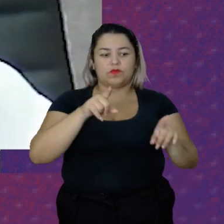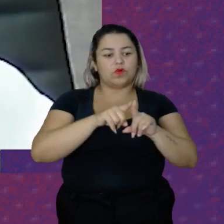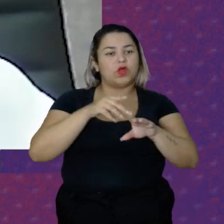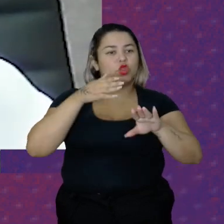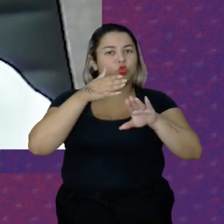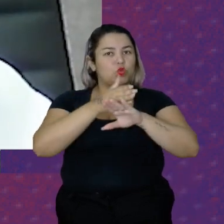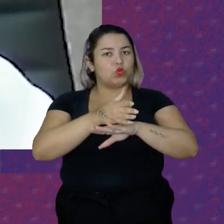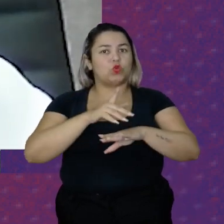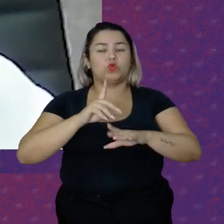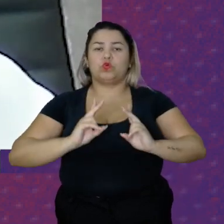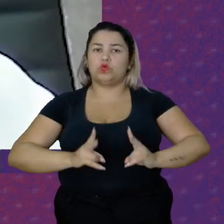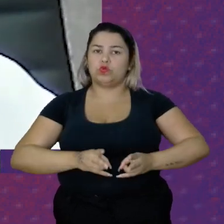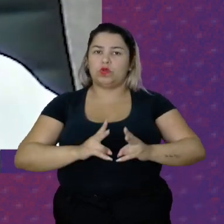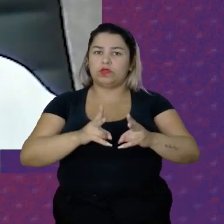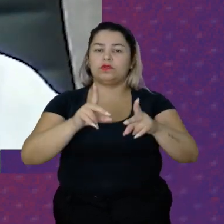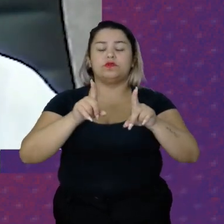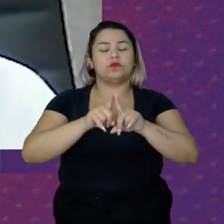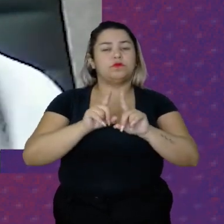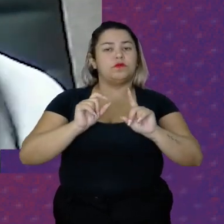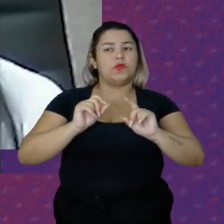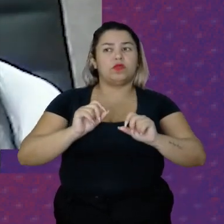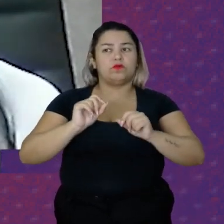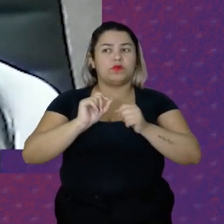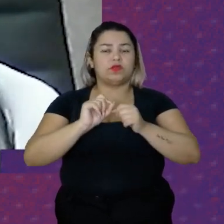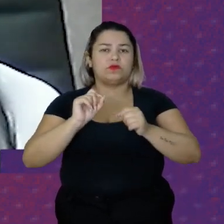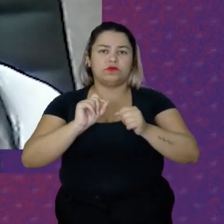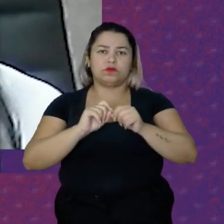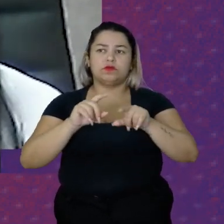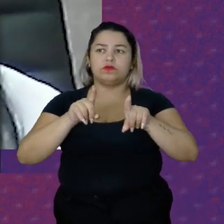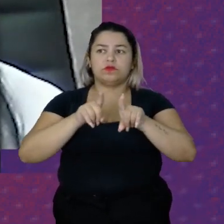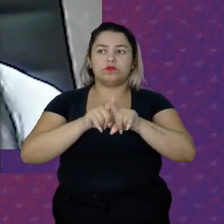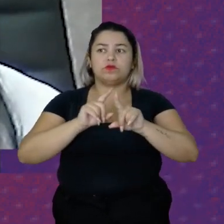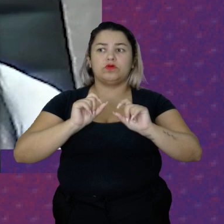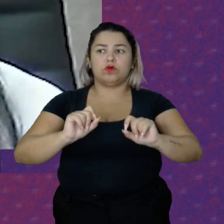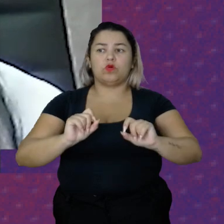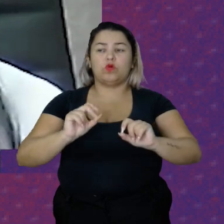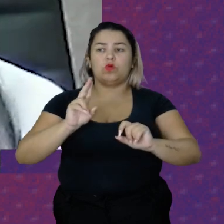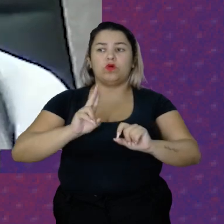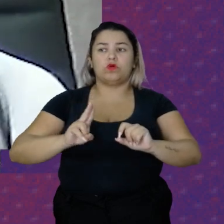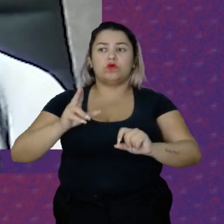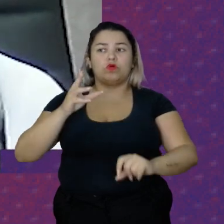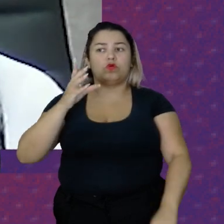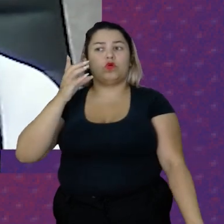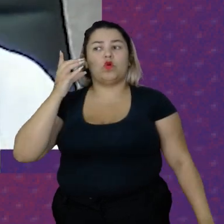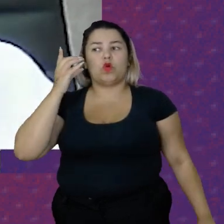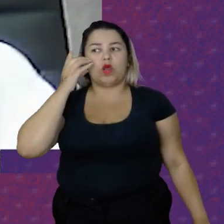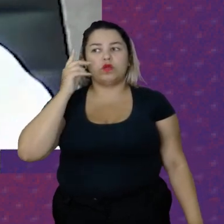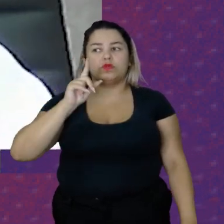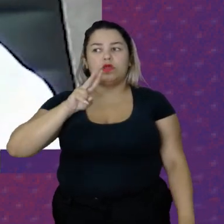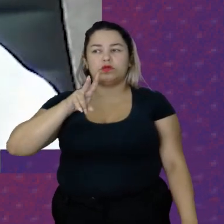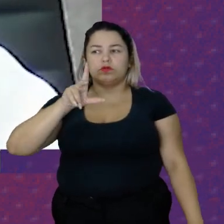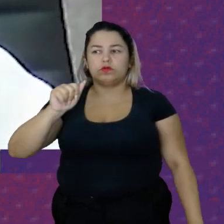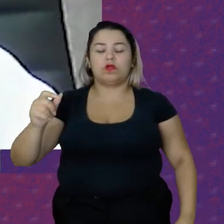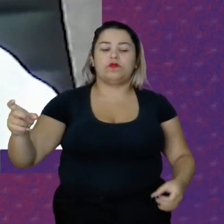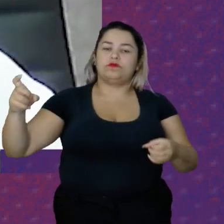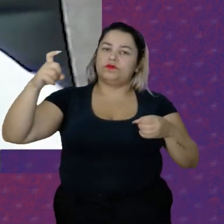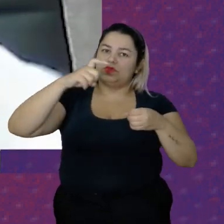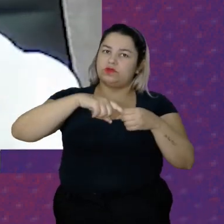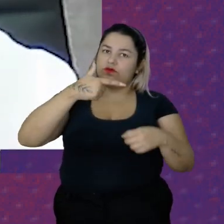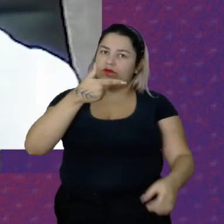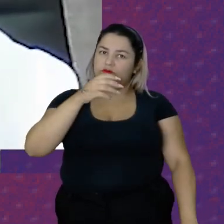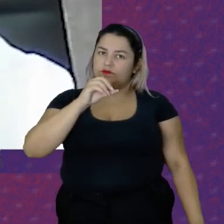ele não deu sequência a algumas ações que eu deixei fazendo com recursos federais dos governos Lula e Dilma. Então, quando eu voltei em 2017,